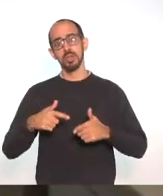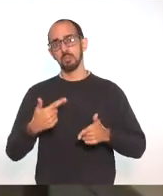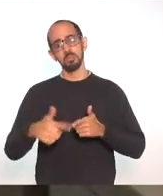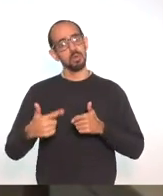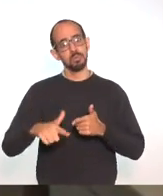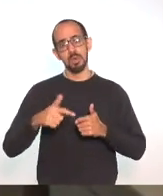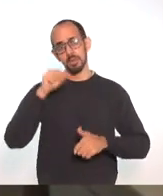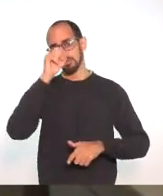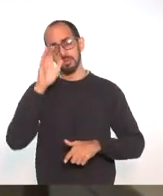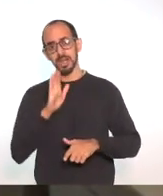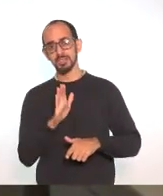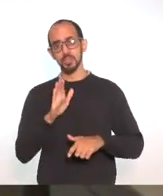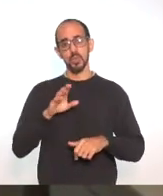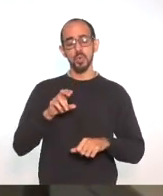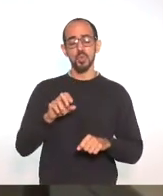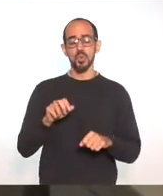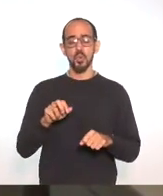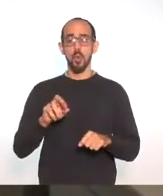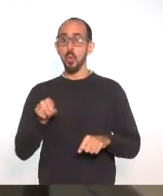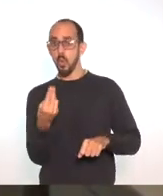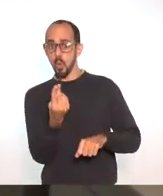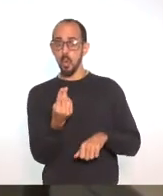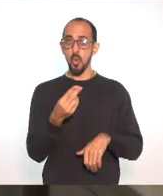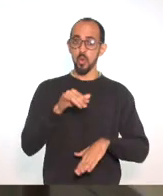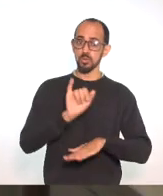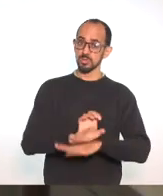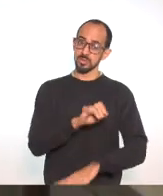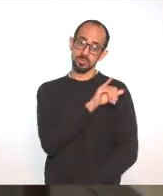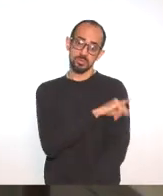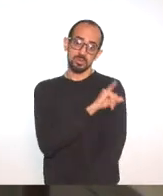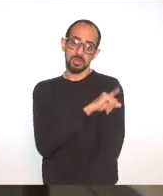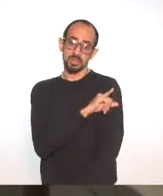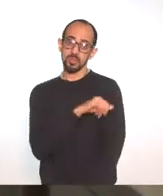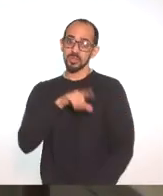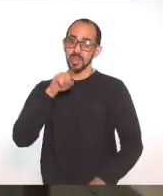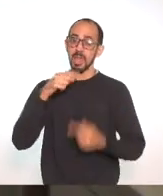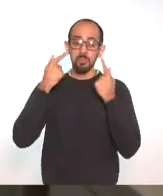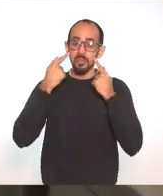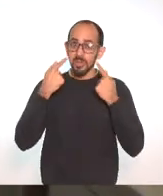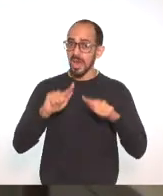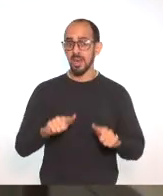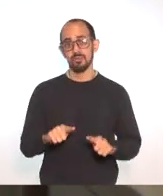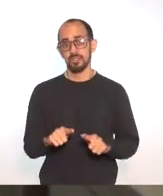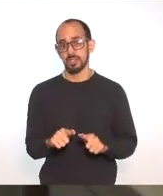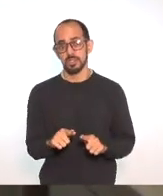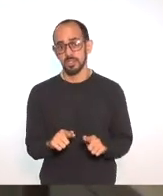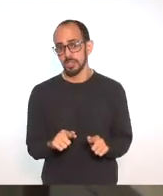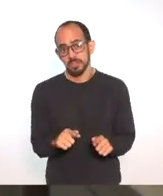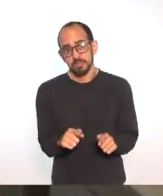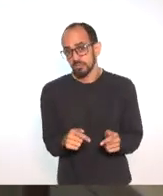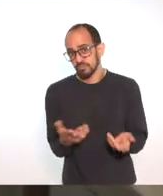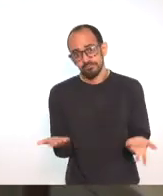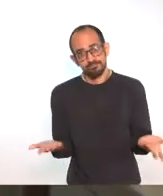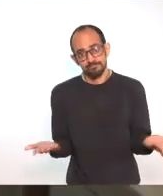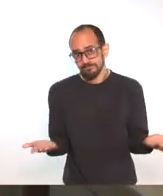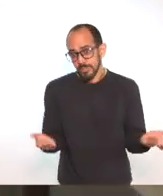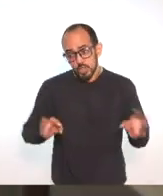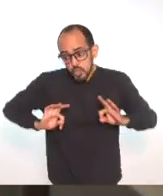problema do Estado mas ele é mais grave as baixas